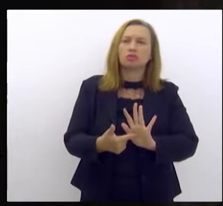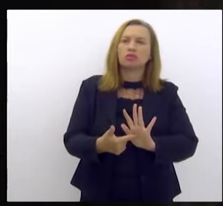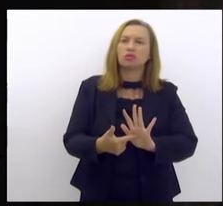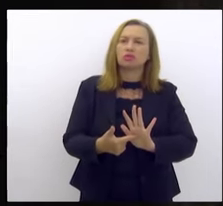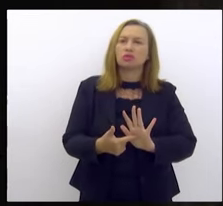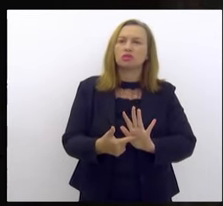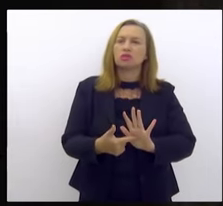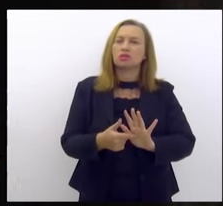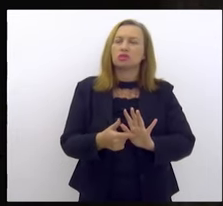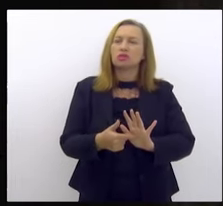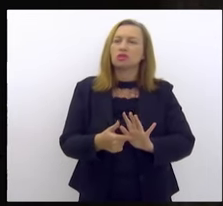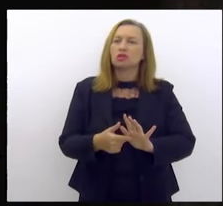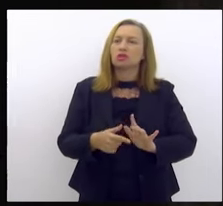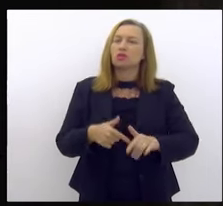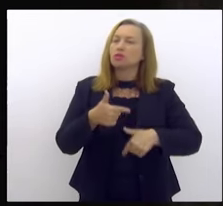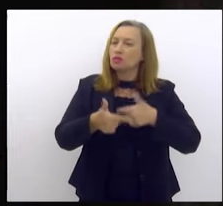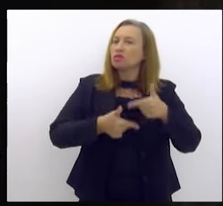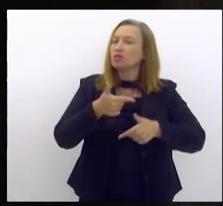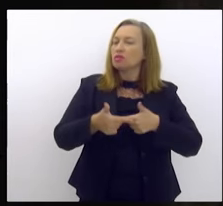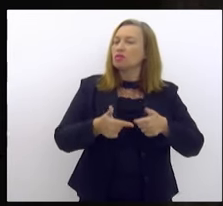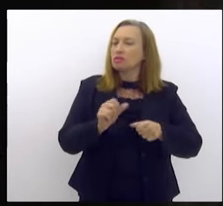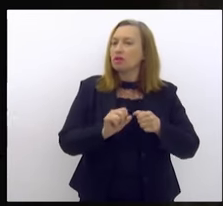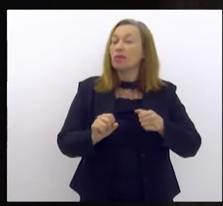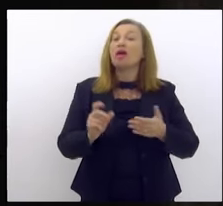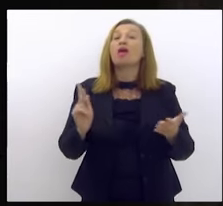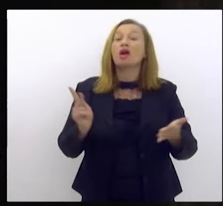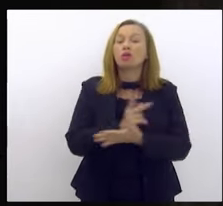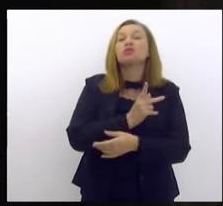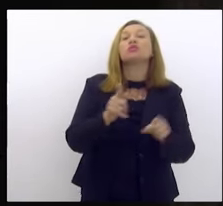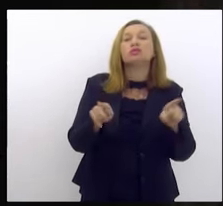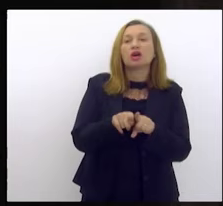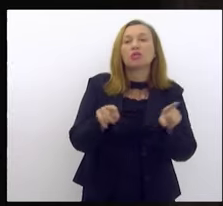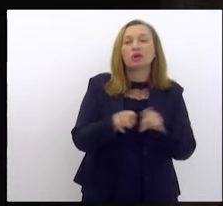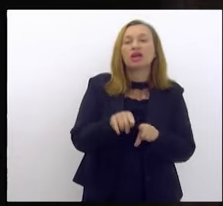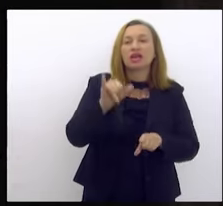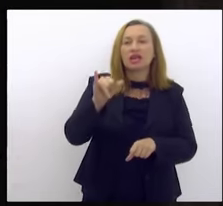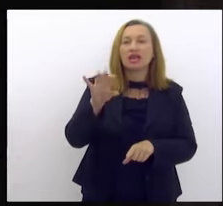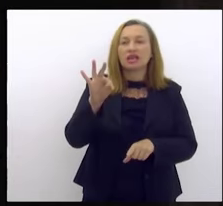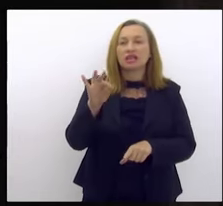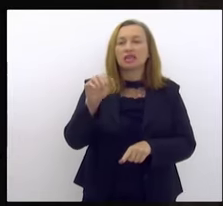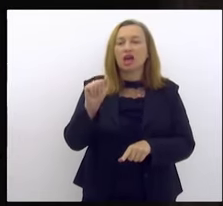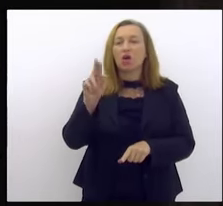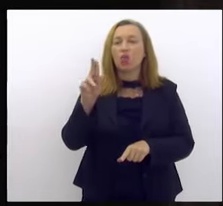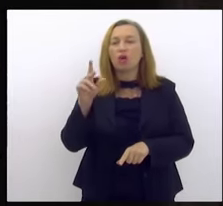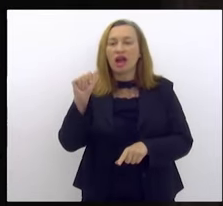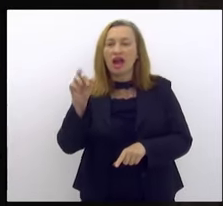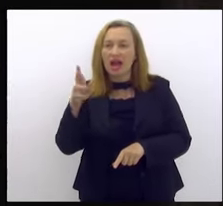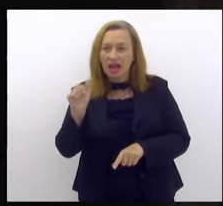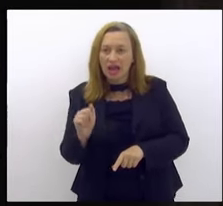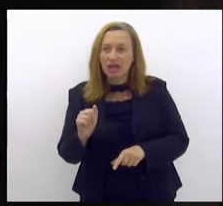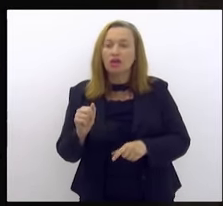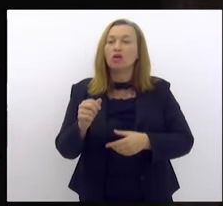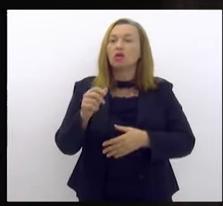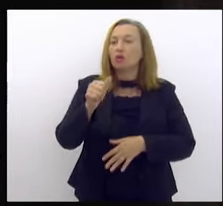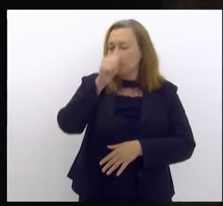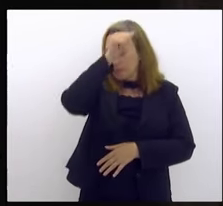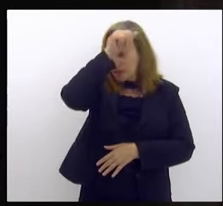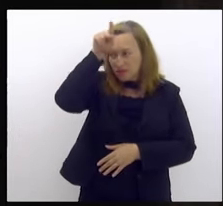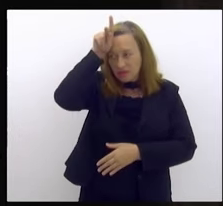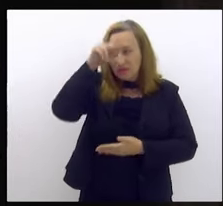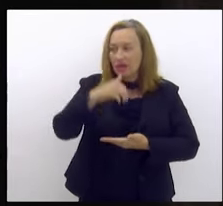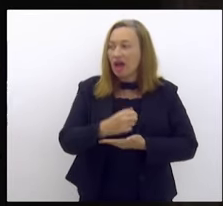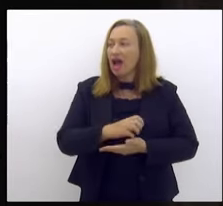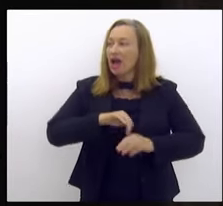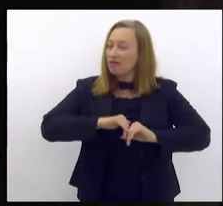as nossas fiscalizações. E aconteceu também em Itaucara. Prefeito James afastado após as